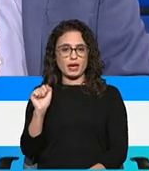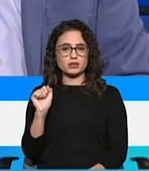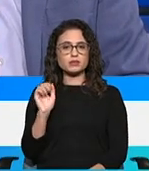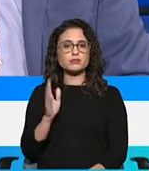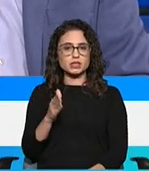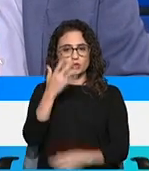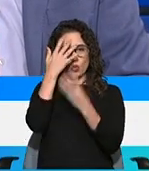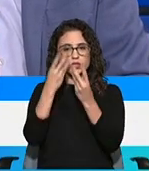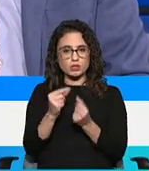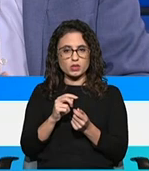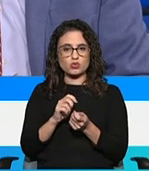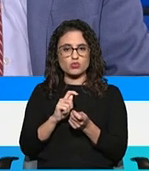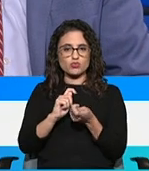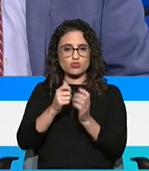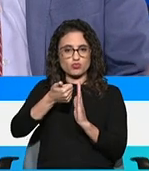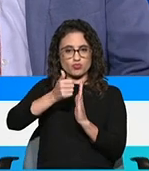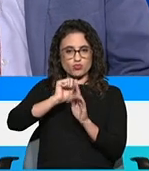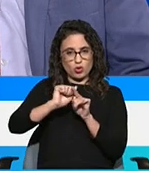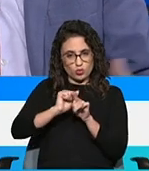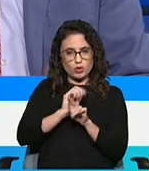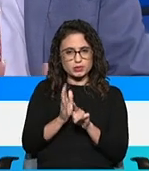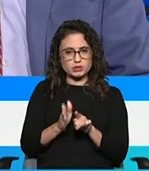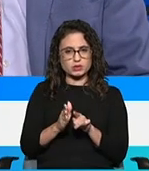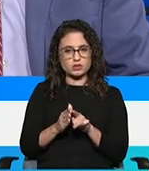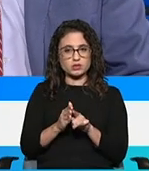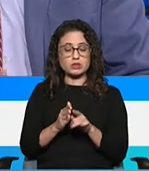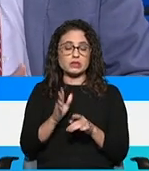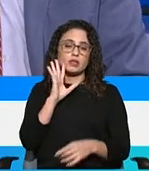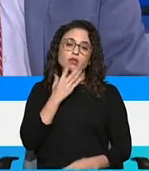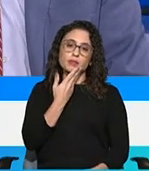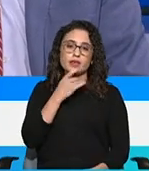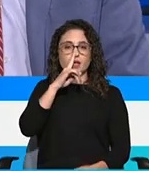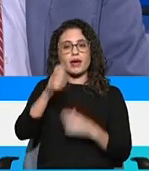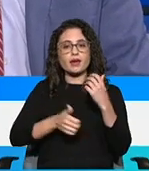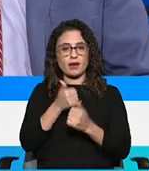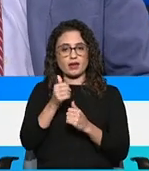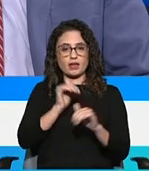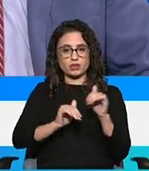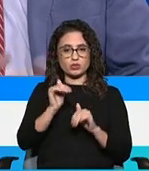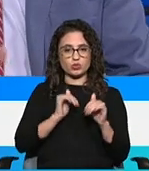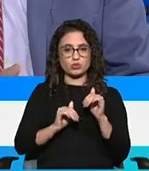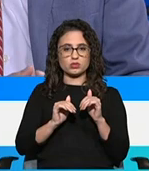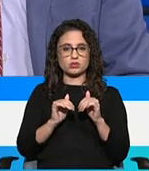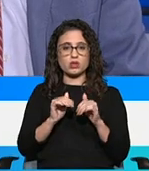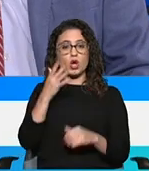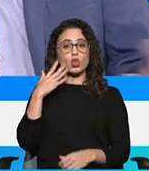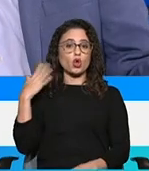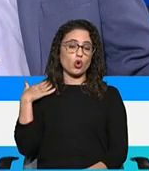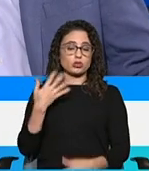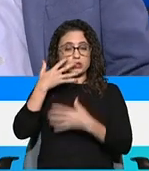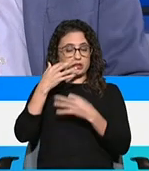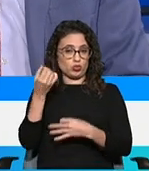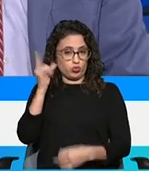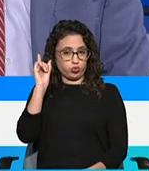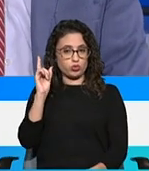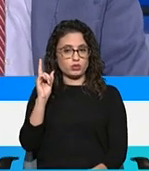orçamento retificativo é possível que sim e dependerá de quem vai ganhar eleição dependerá de que progr António Costa não será certamente António